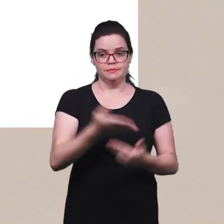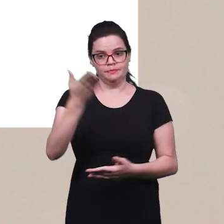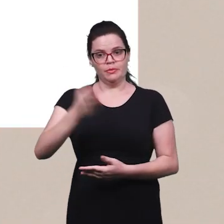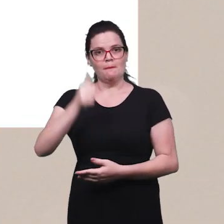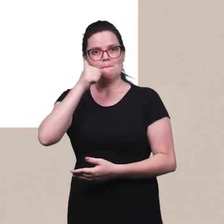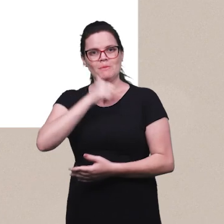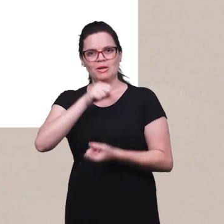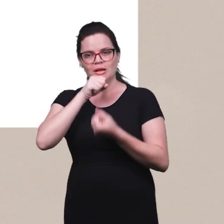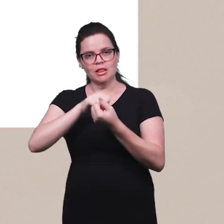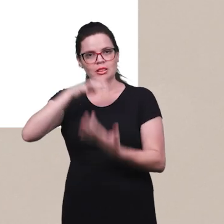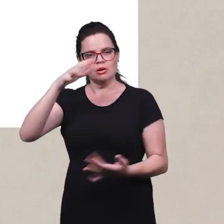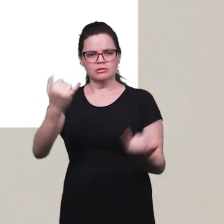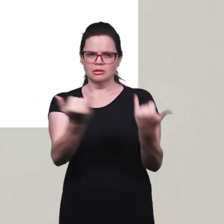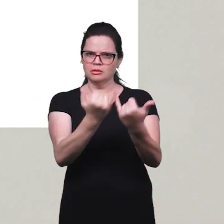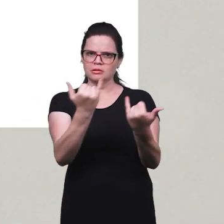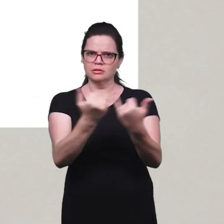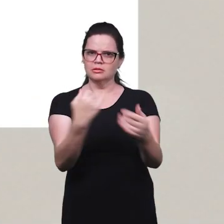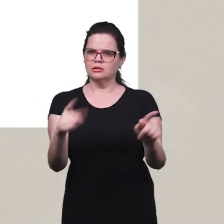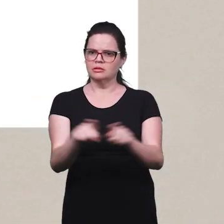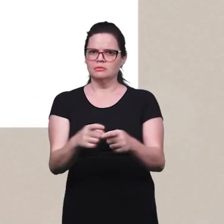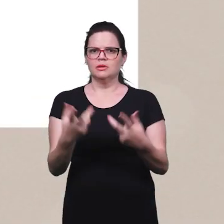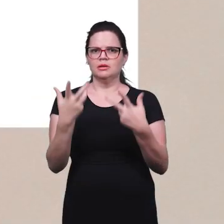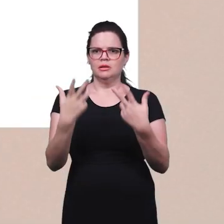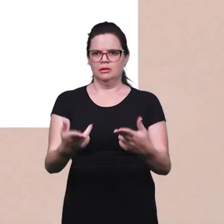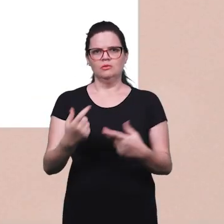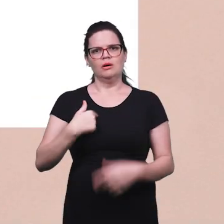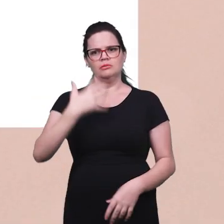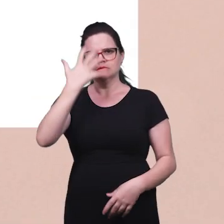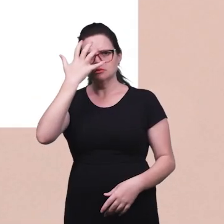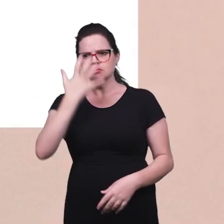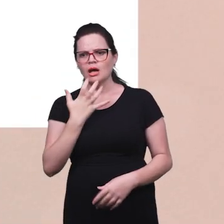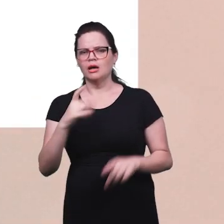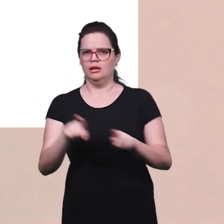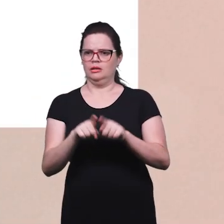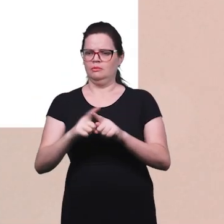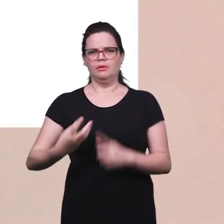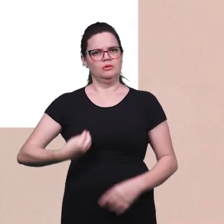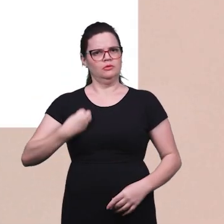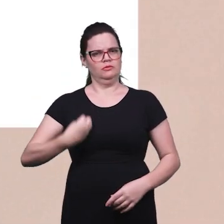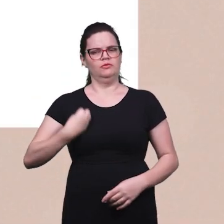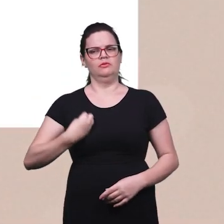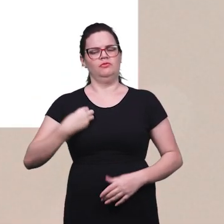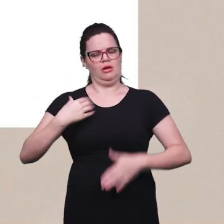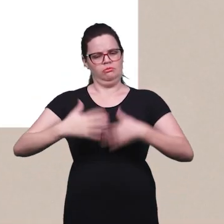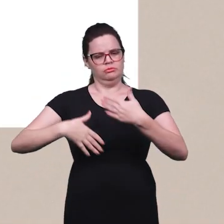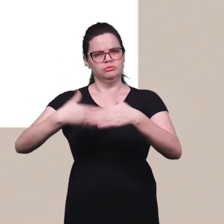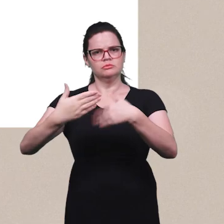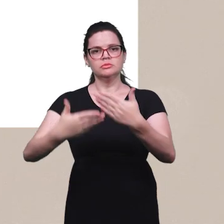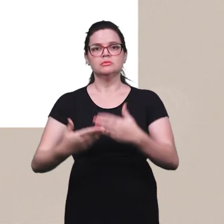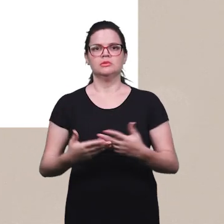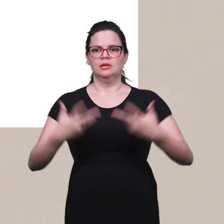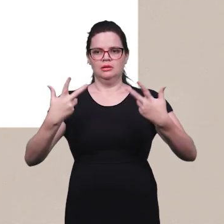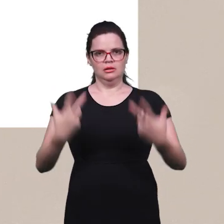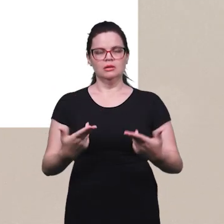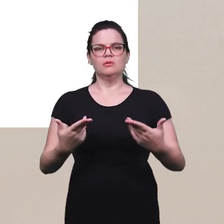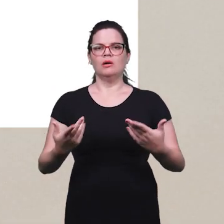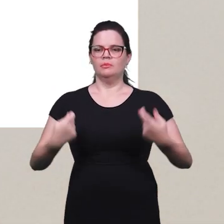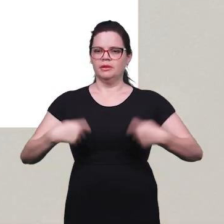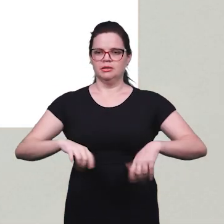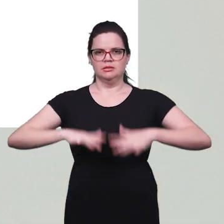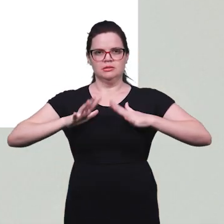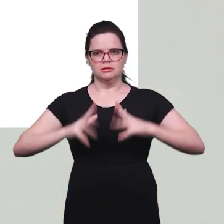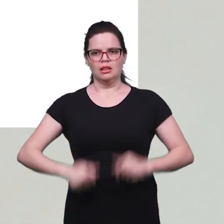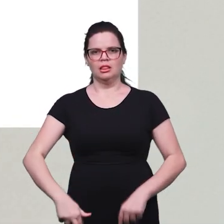idosas, semelhantemente, que sejam sérias no seu viver, como convém a santas,